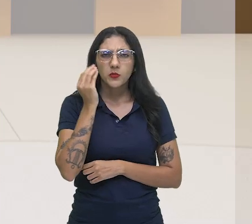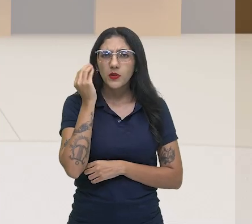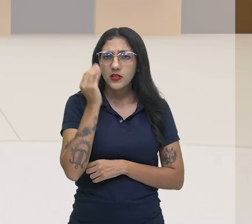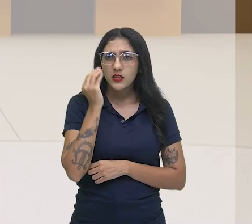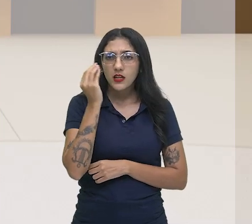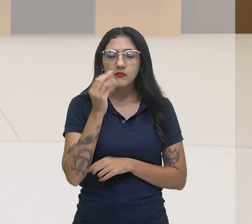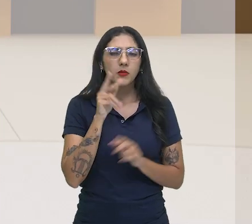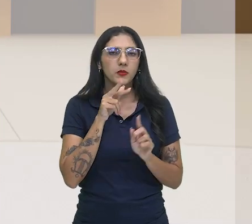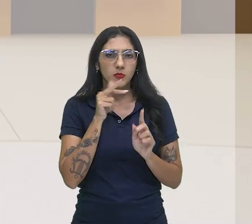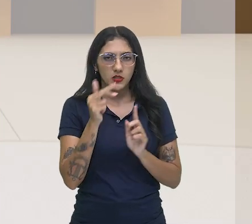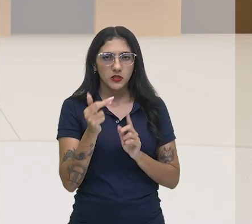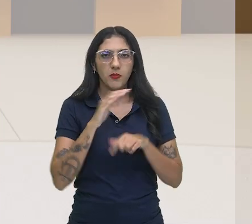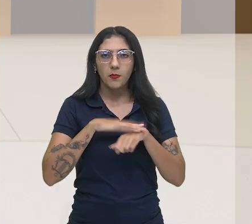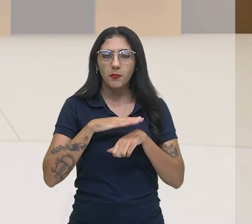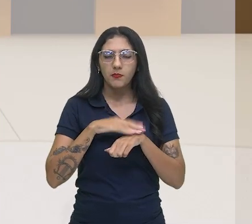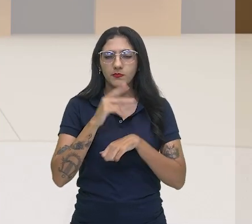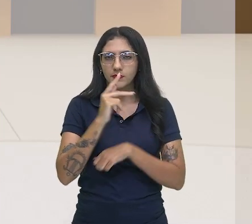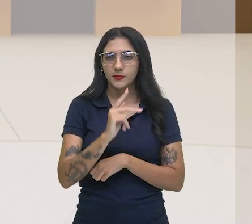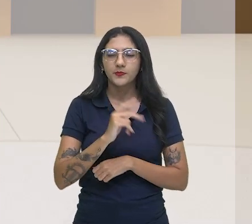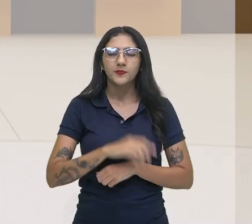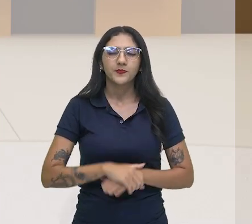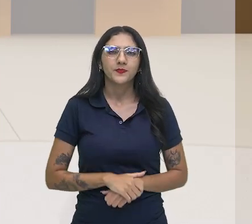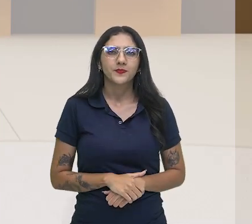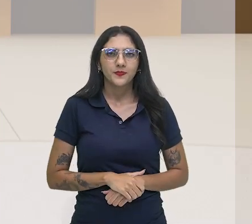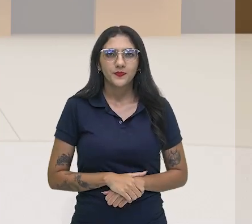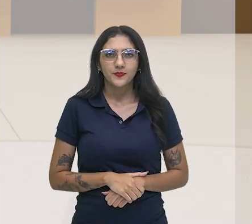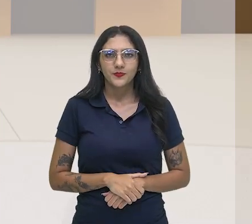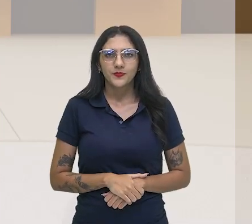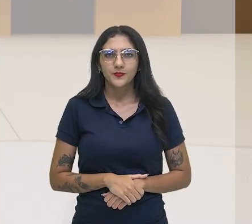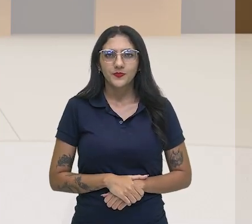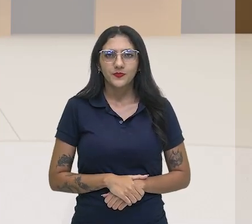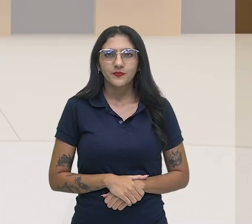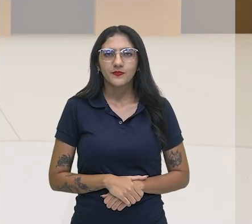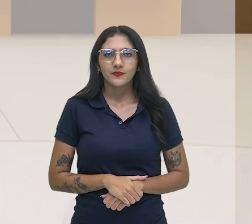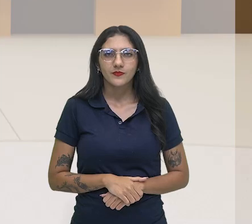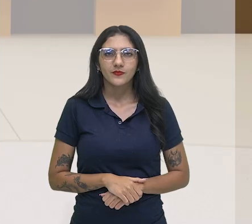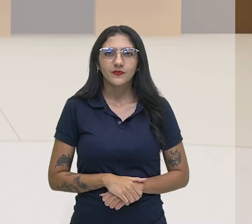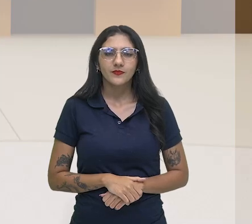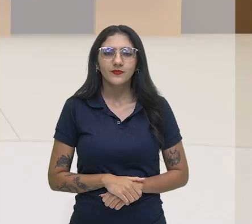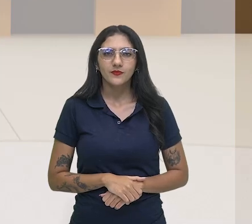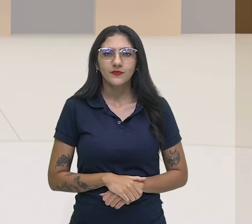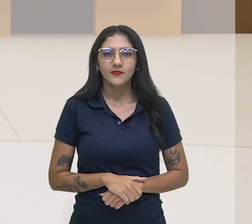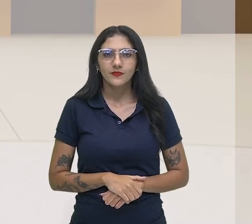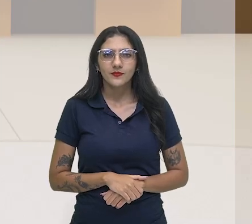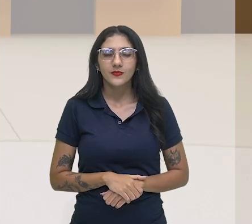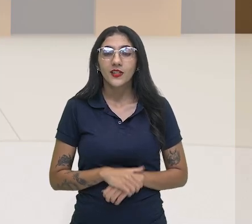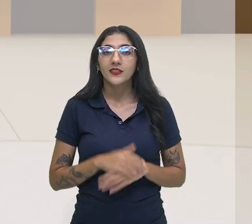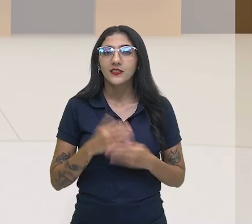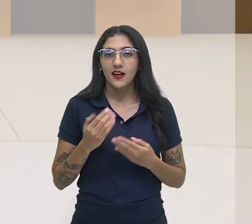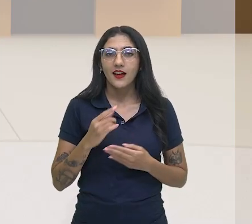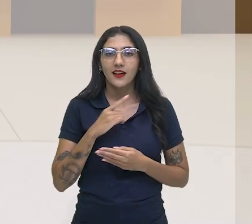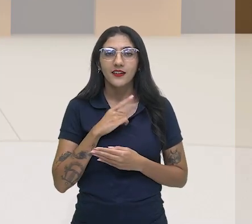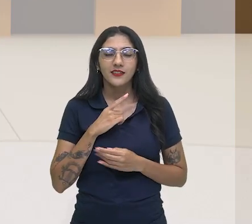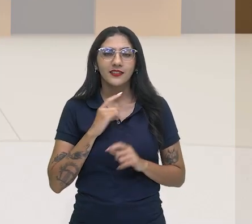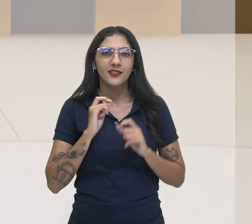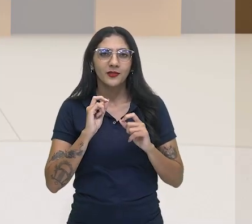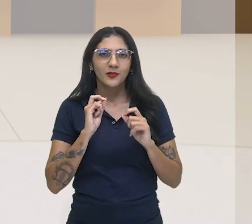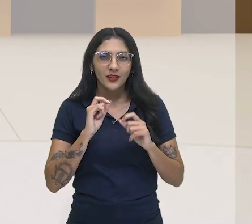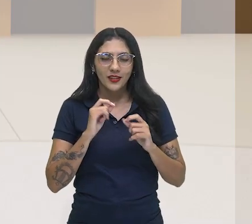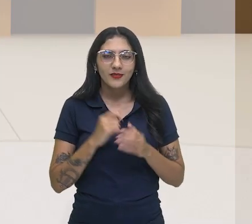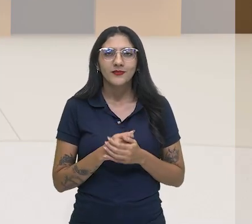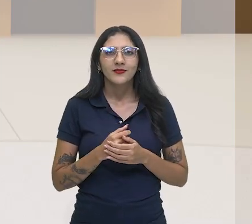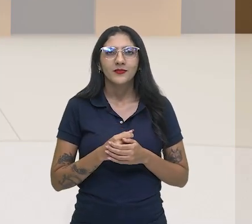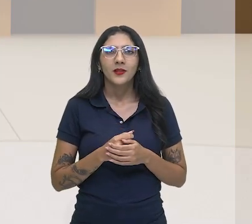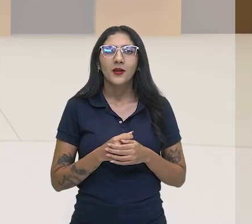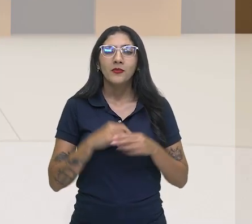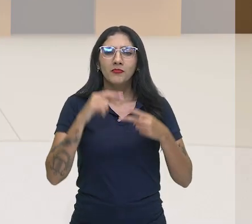sua visão de mundo mesmo. E aí a gente vai ter aquela que junta tudo. A primeira, que é a entrevista estruturada,